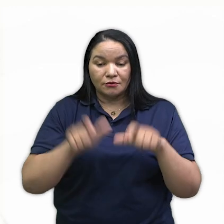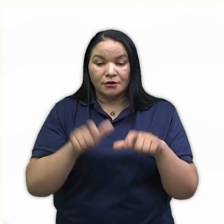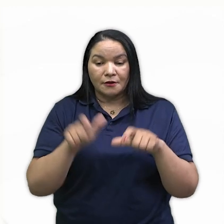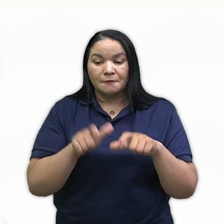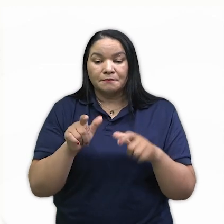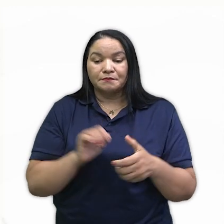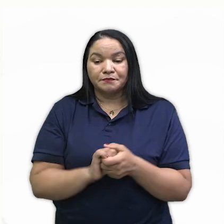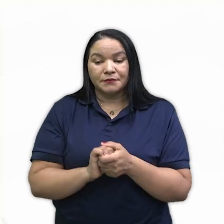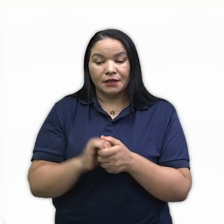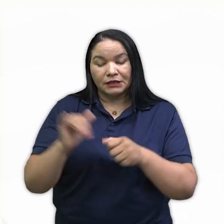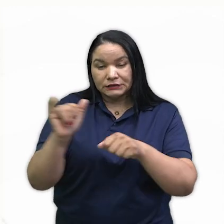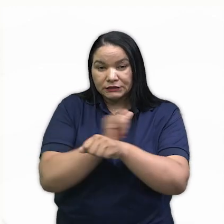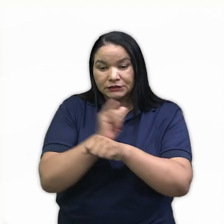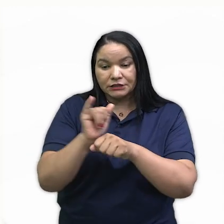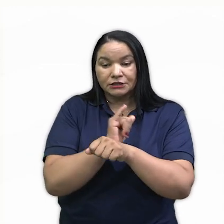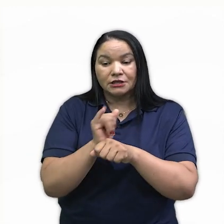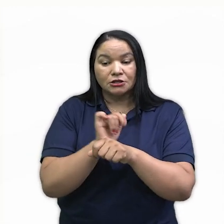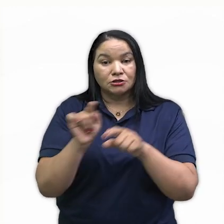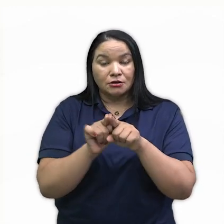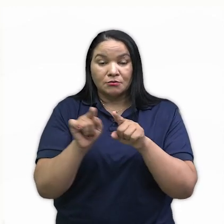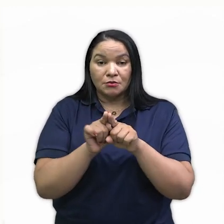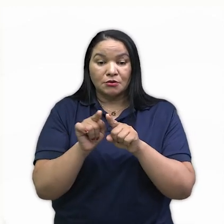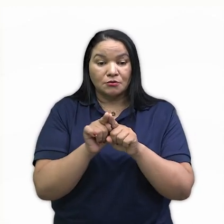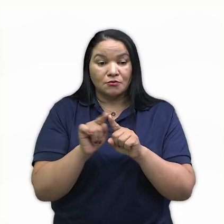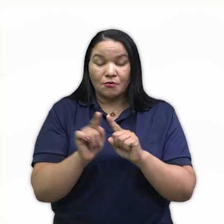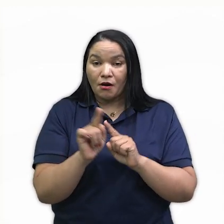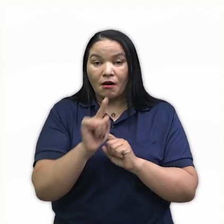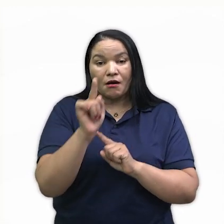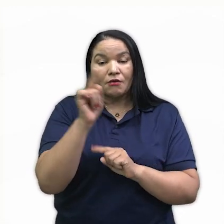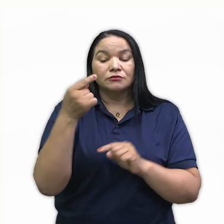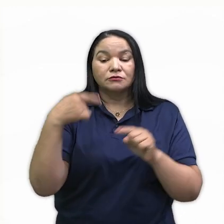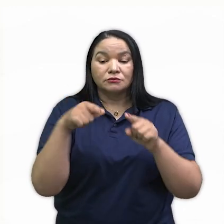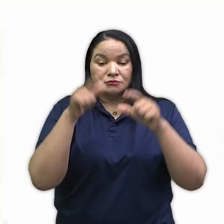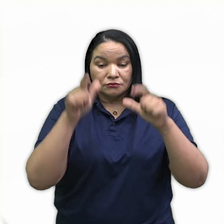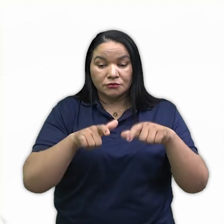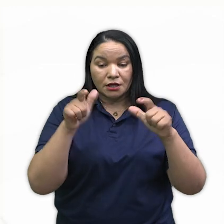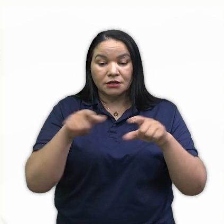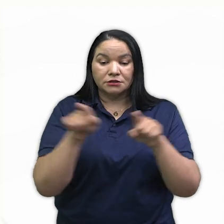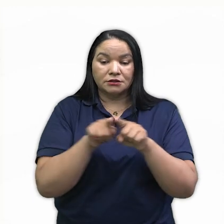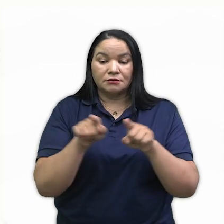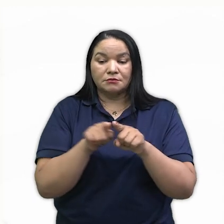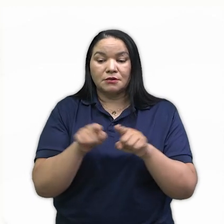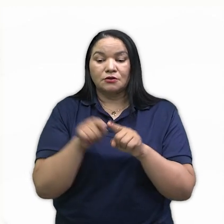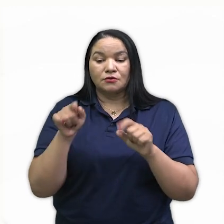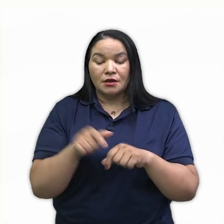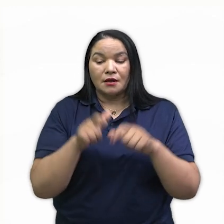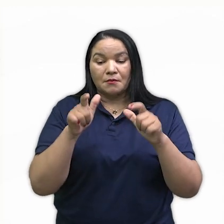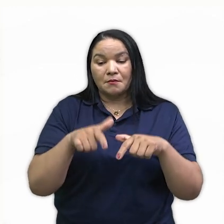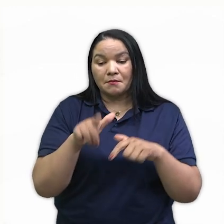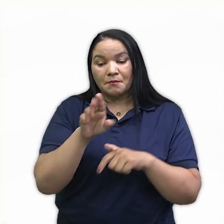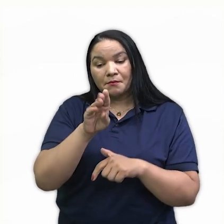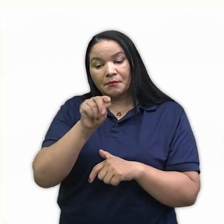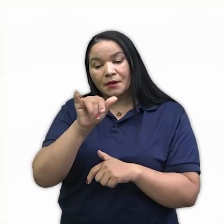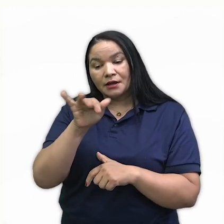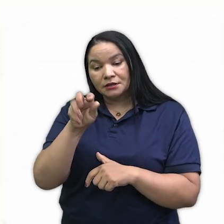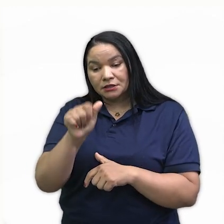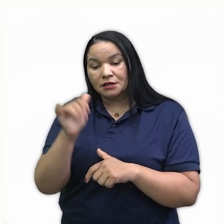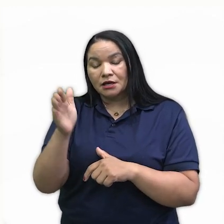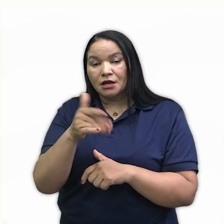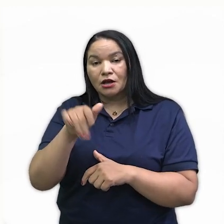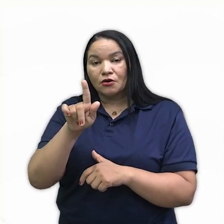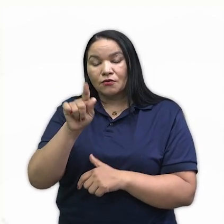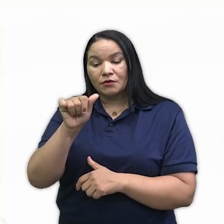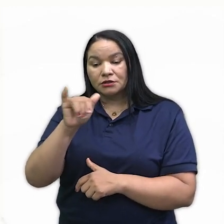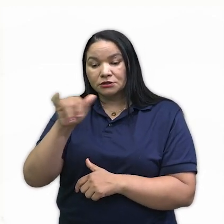obviamente, em um local estratégico, no ponto mais alto ali daquela região, no estuário da Baía de Guajará, que banha ali